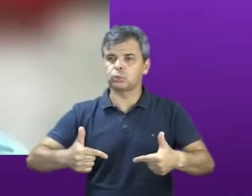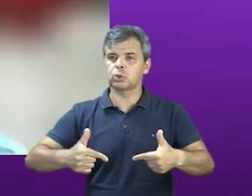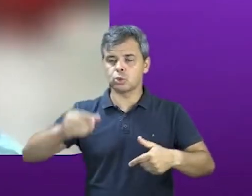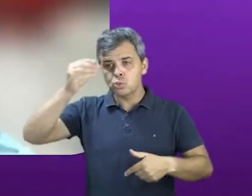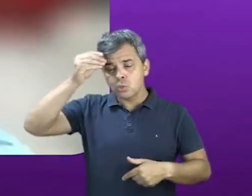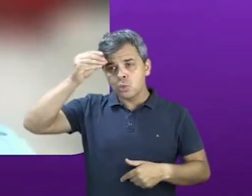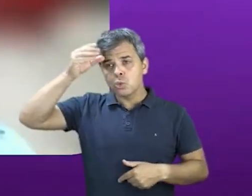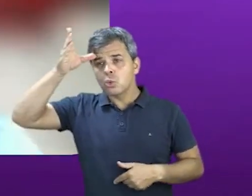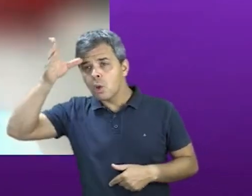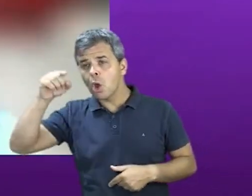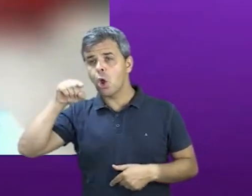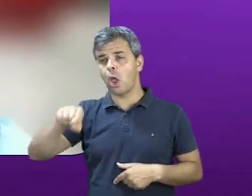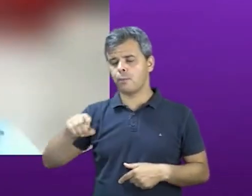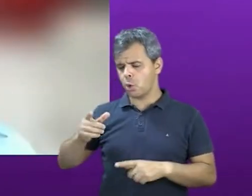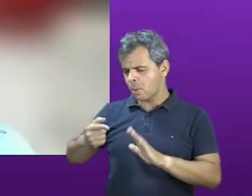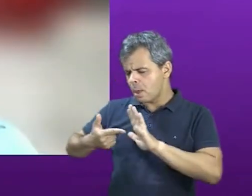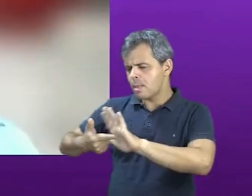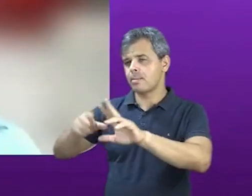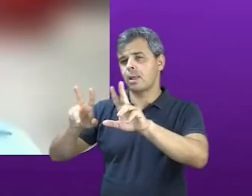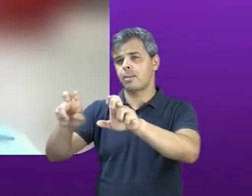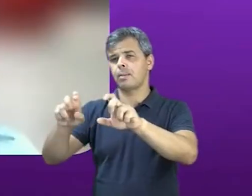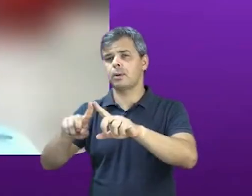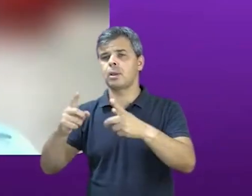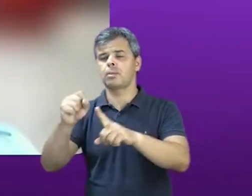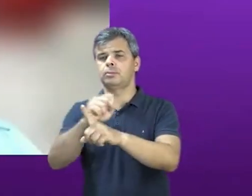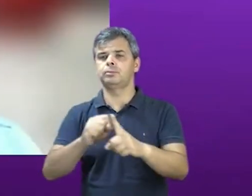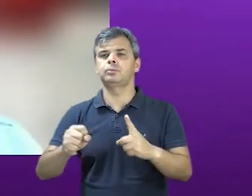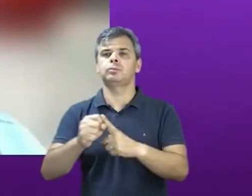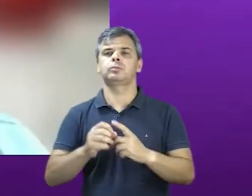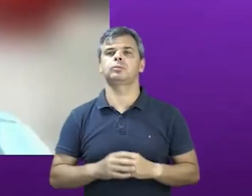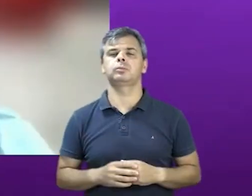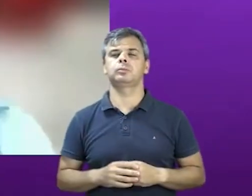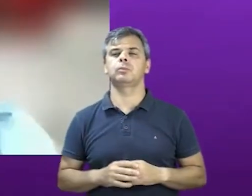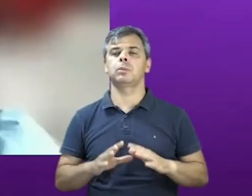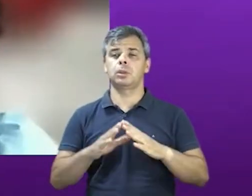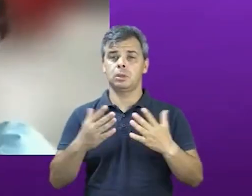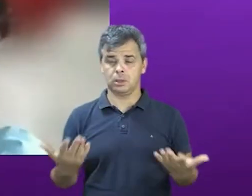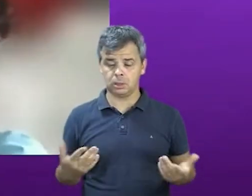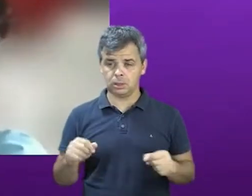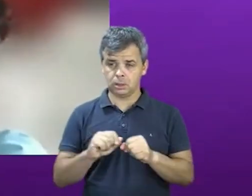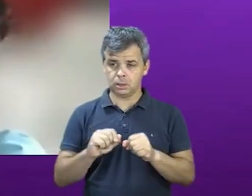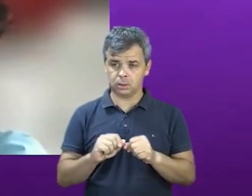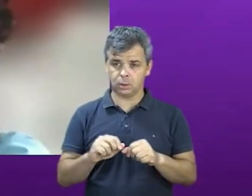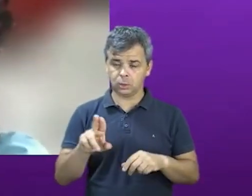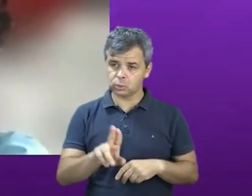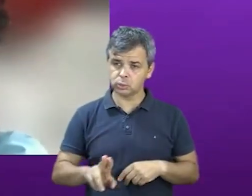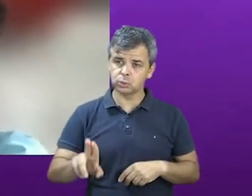conhecimento, por exemplo, né, onde você aborda temas, é uma questão mais social. E aí a gente vai